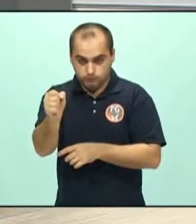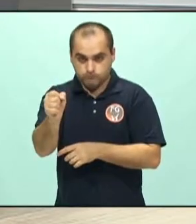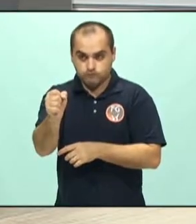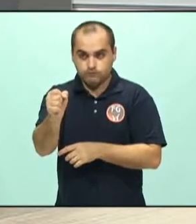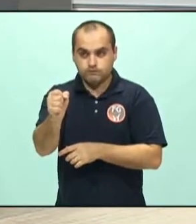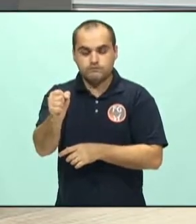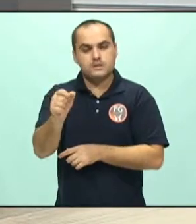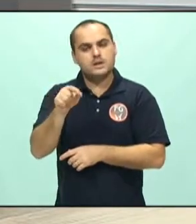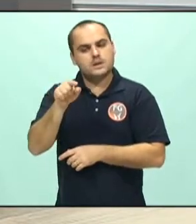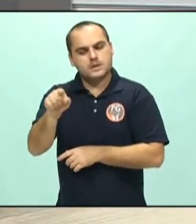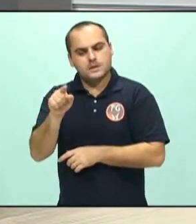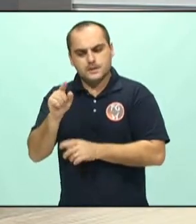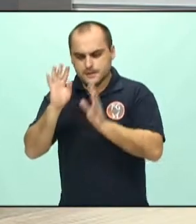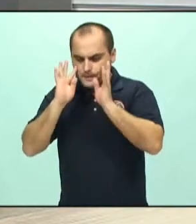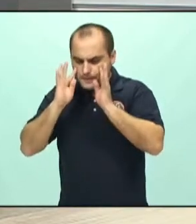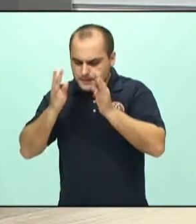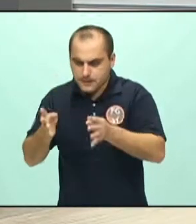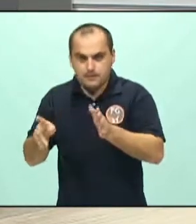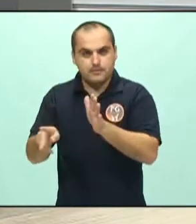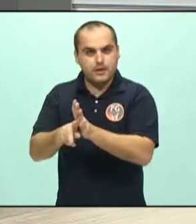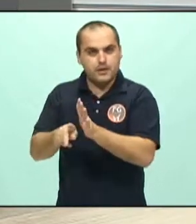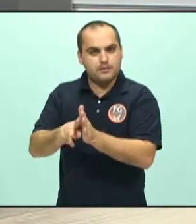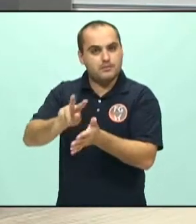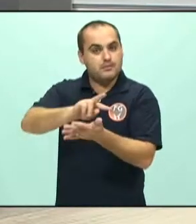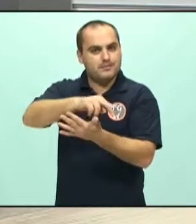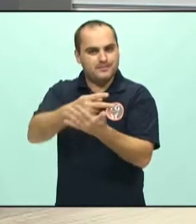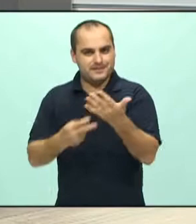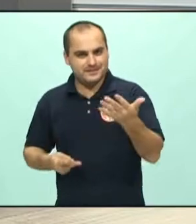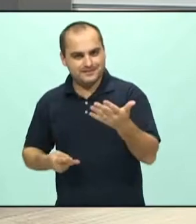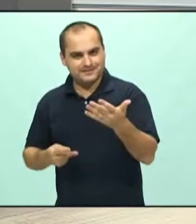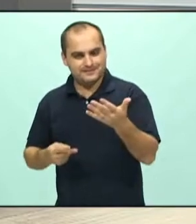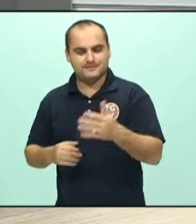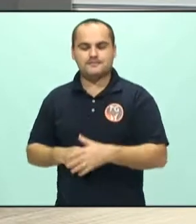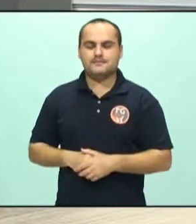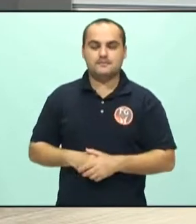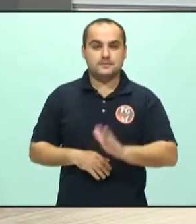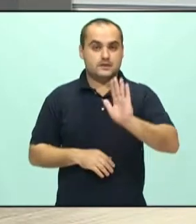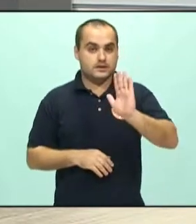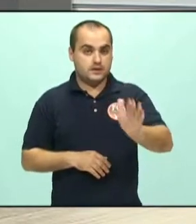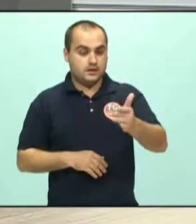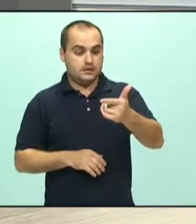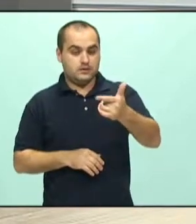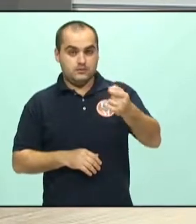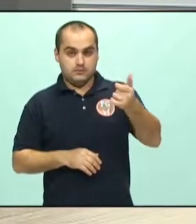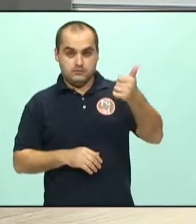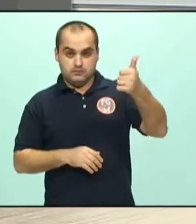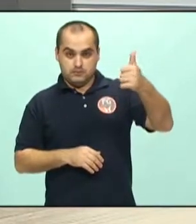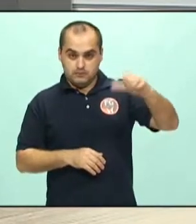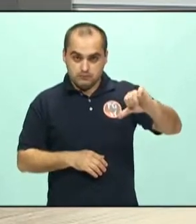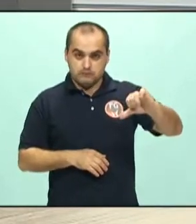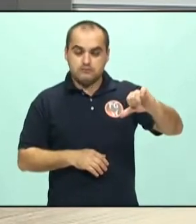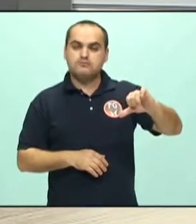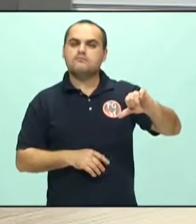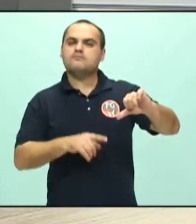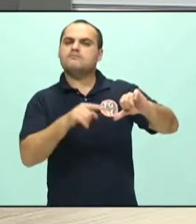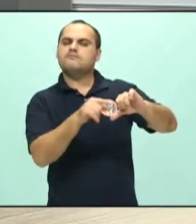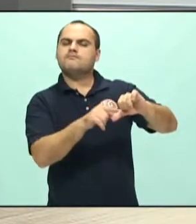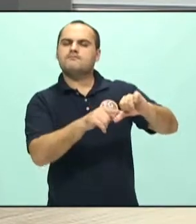para a licença poética. Falamos de poesia. Em 2019, a gente volta